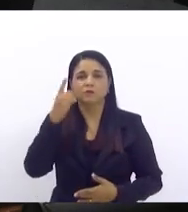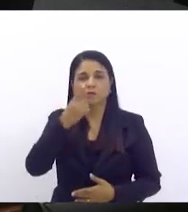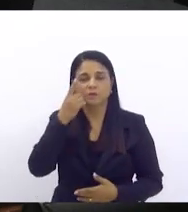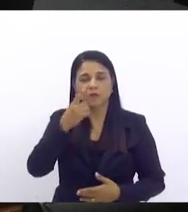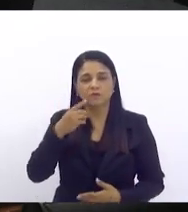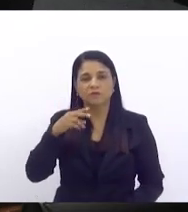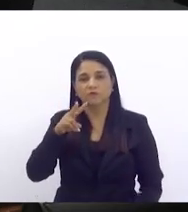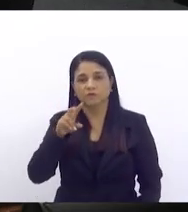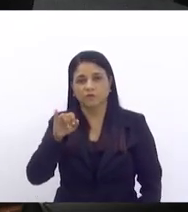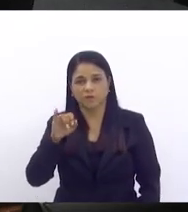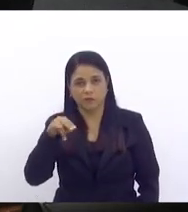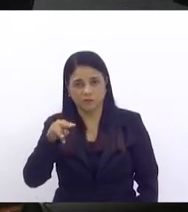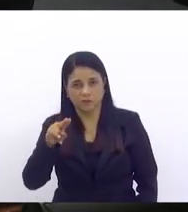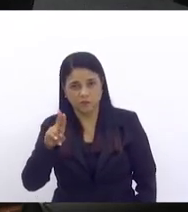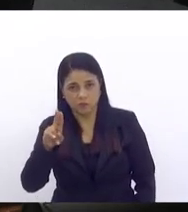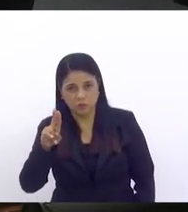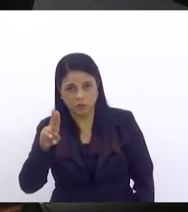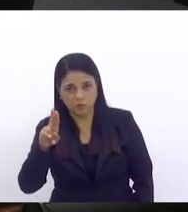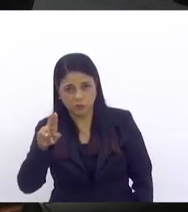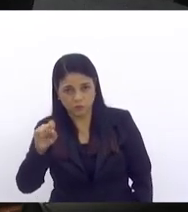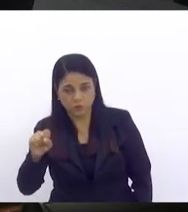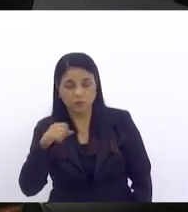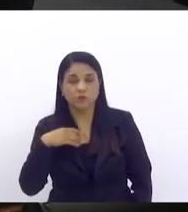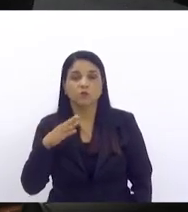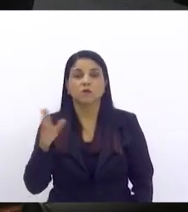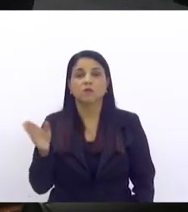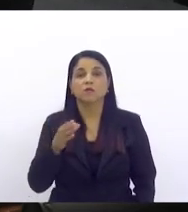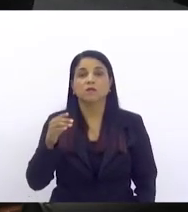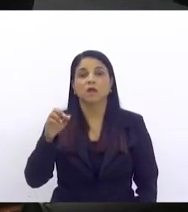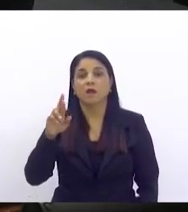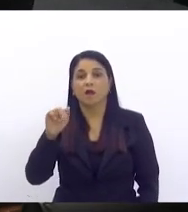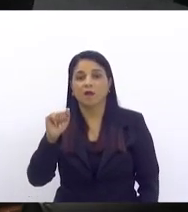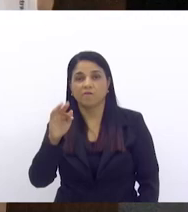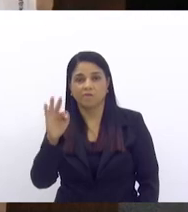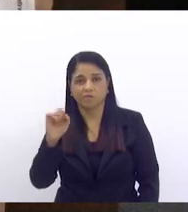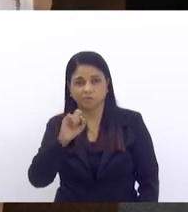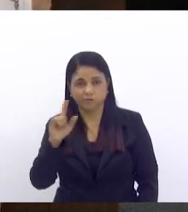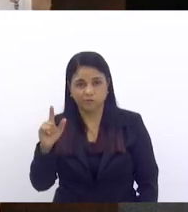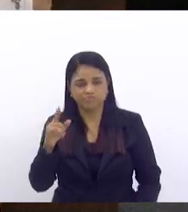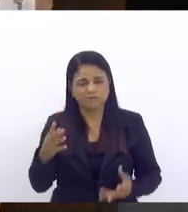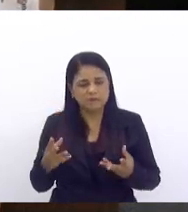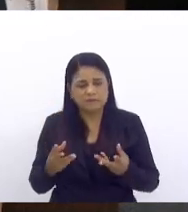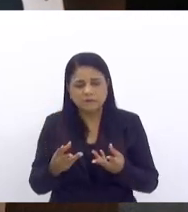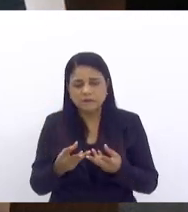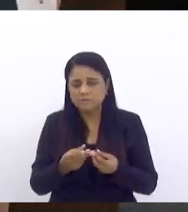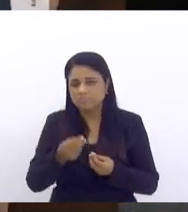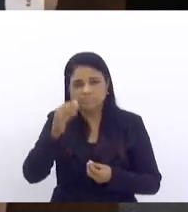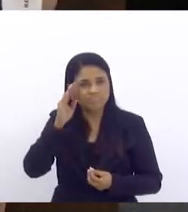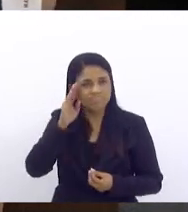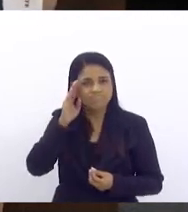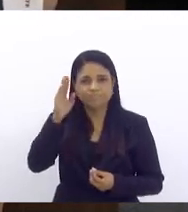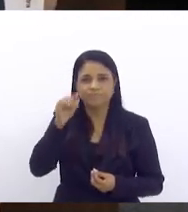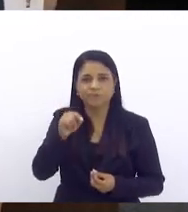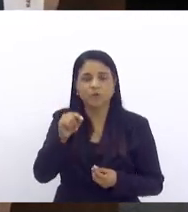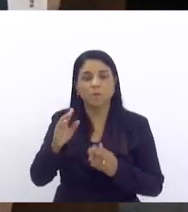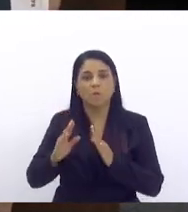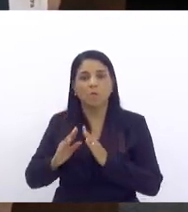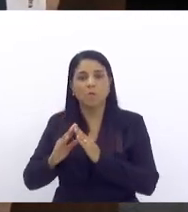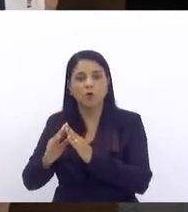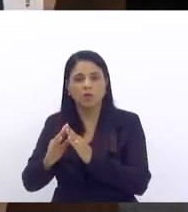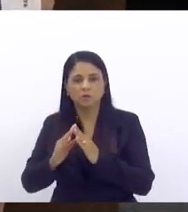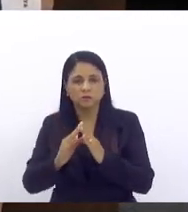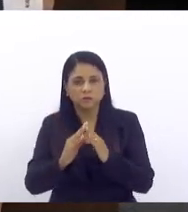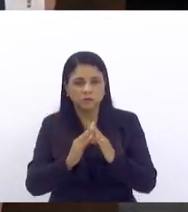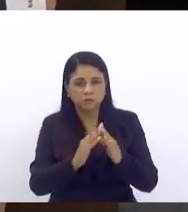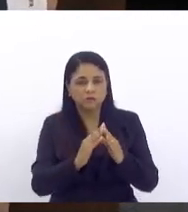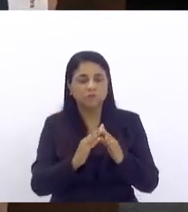e também Rafael Nobre, diante de uma sensibilidade tão fundamental com relação às moradias para